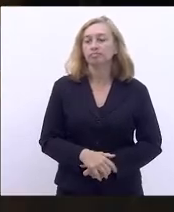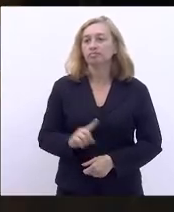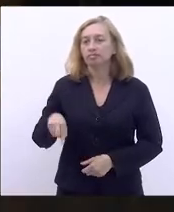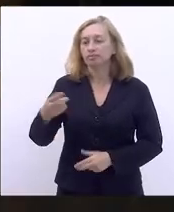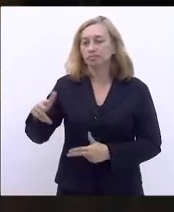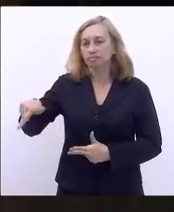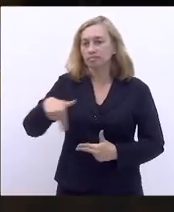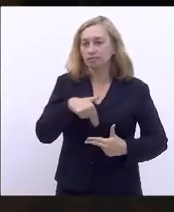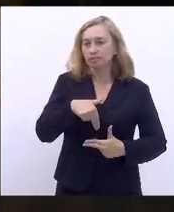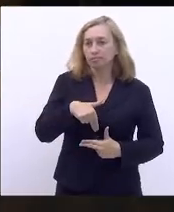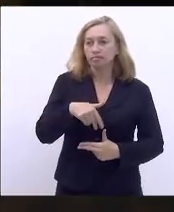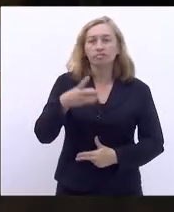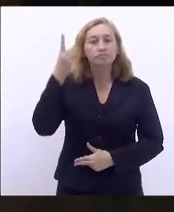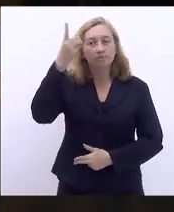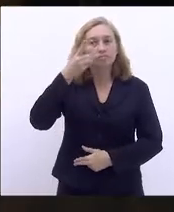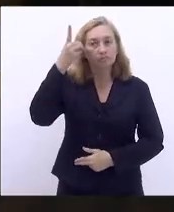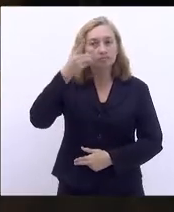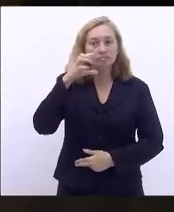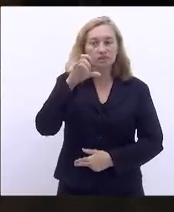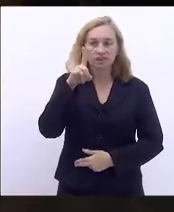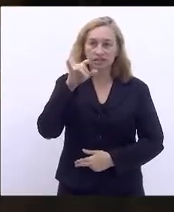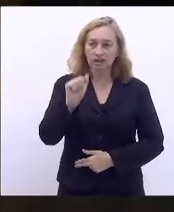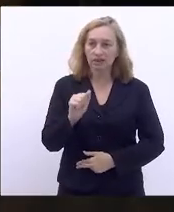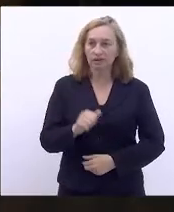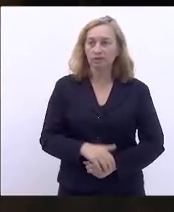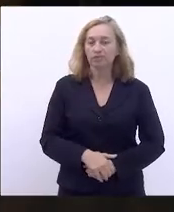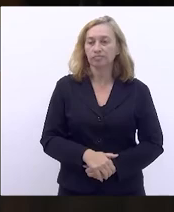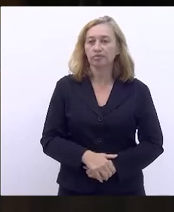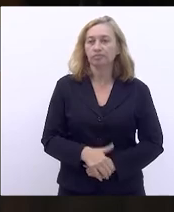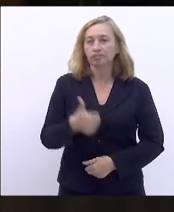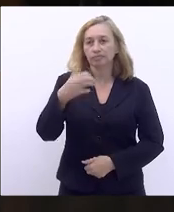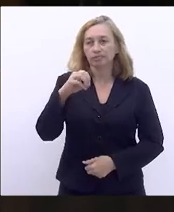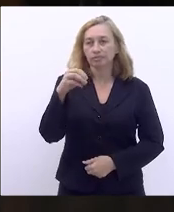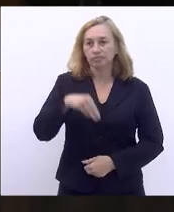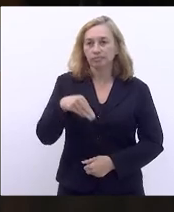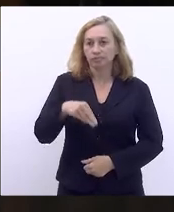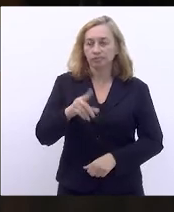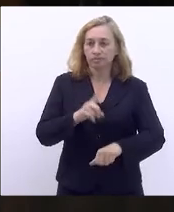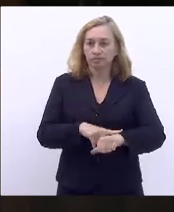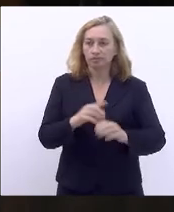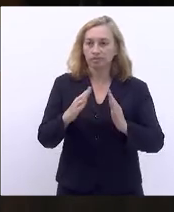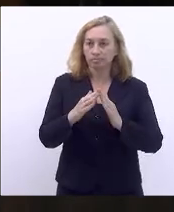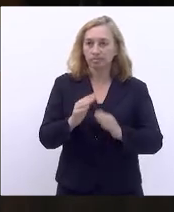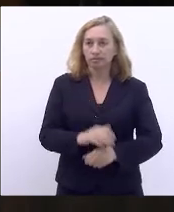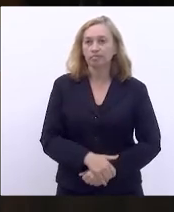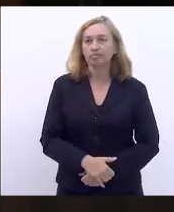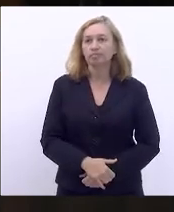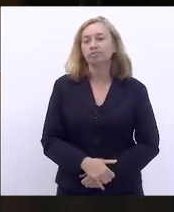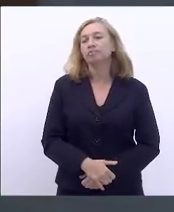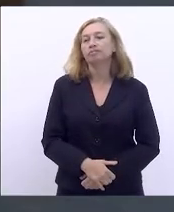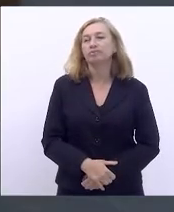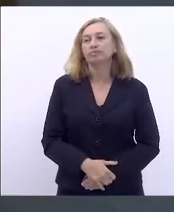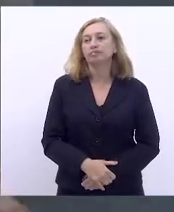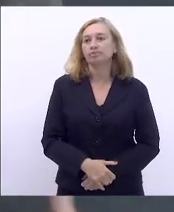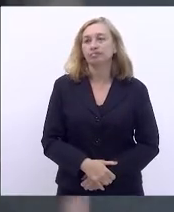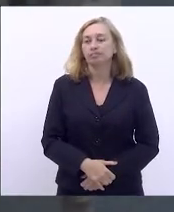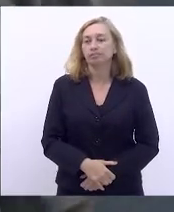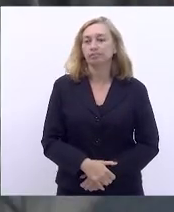Próxima oradora inscrita é a nobre deputada Célia Jordão. Vossa Excelência dispõe de 10 minutos no tempo regimental.